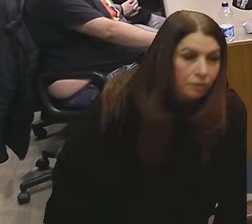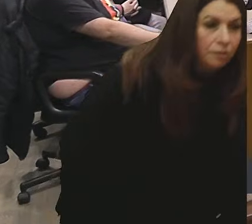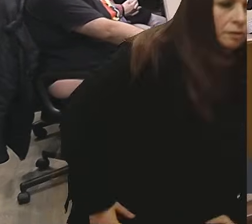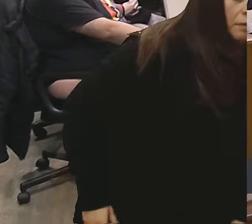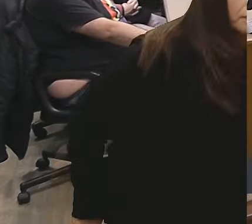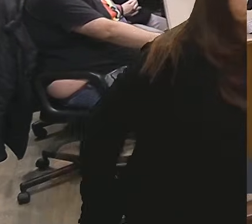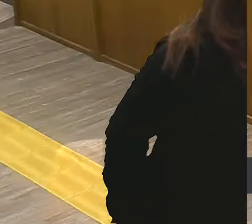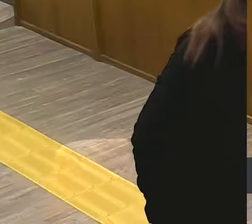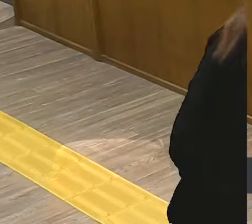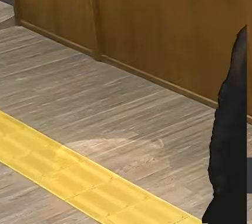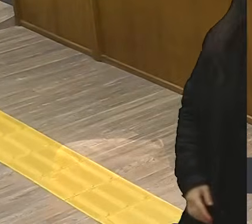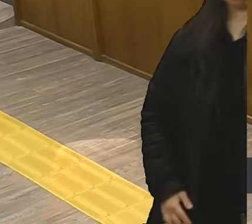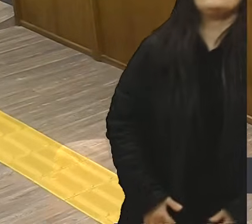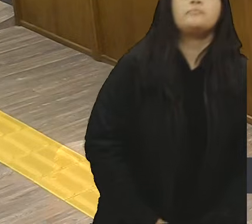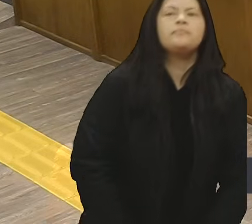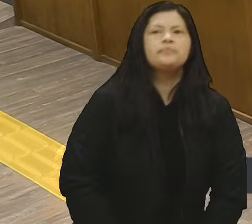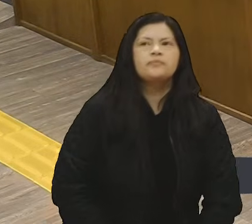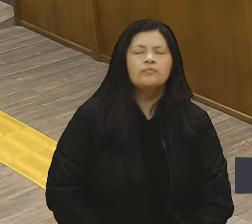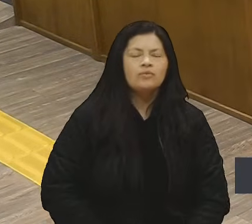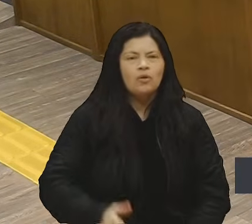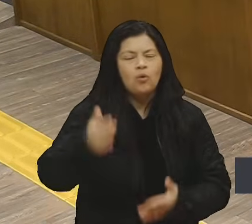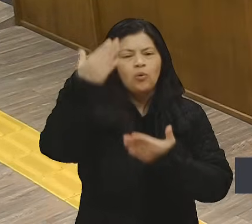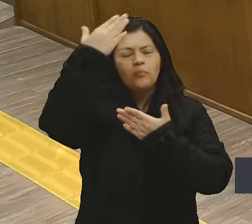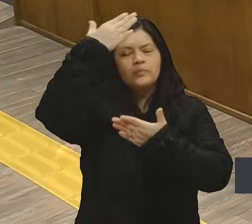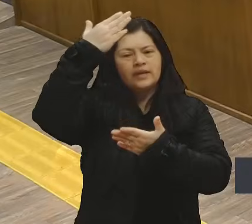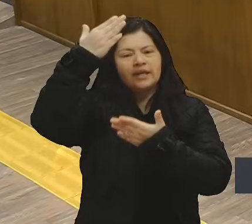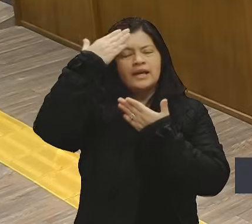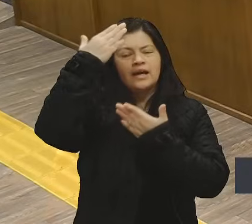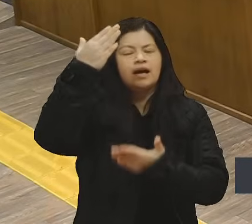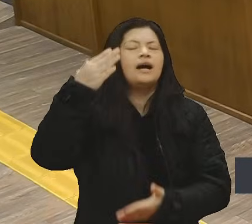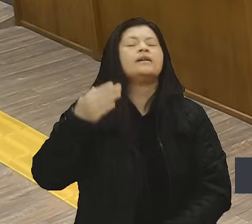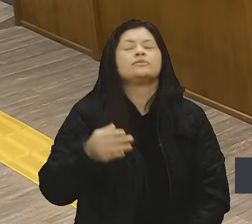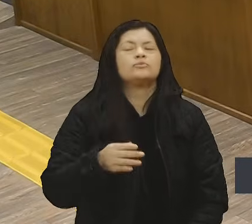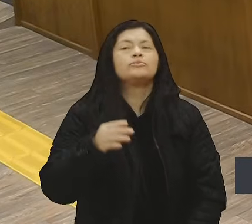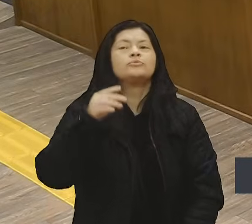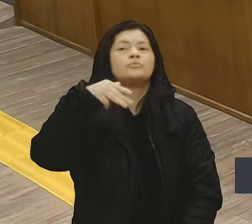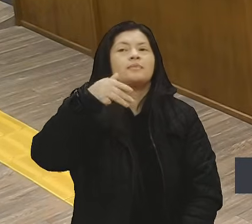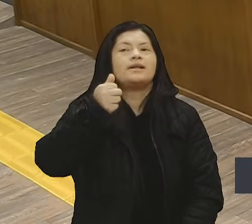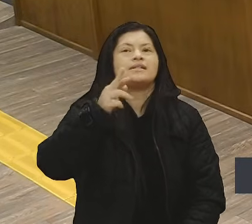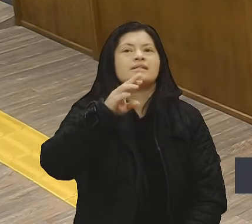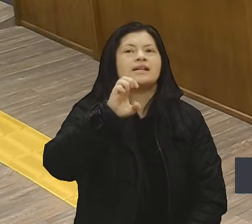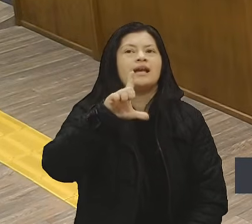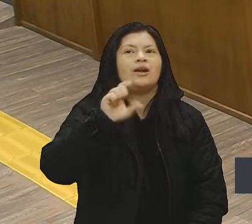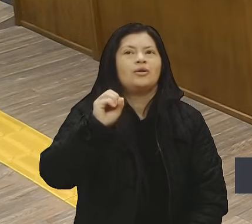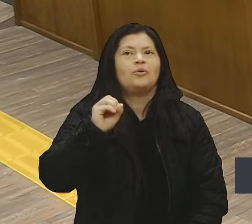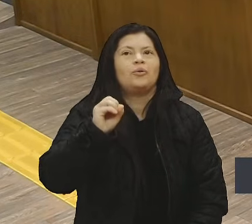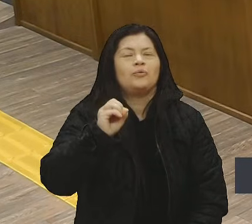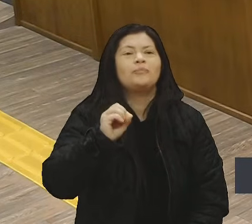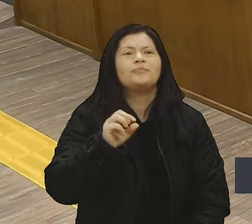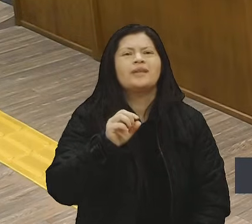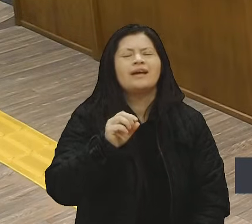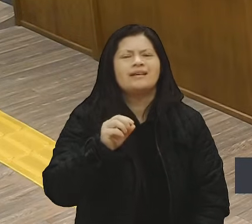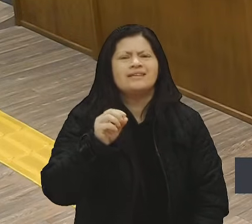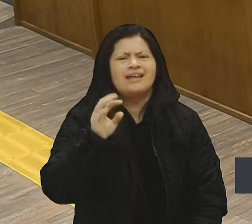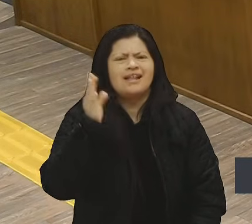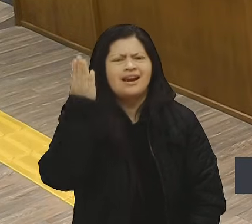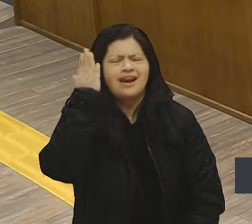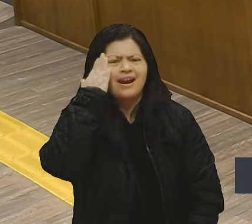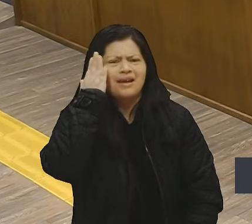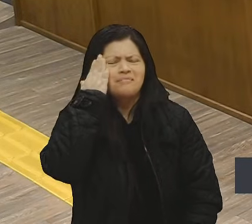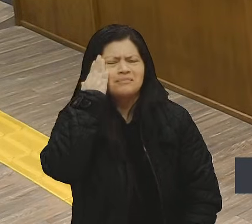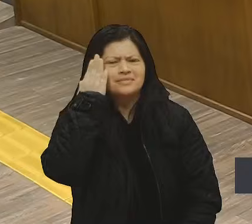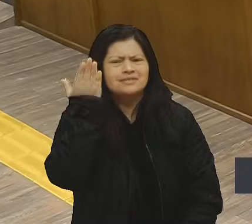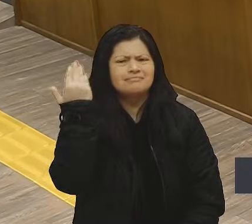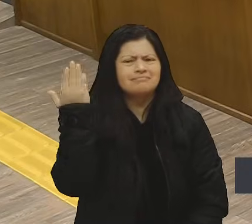Obrigado, doutor Marcelo, pela explanação. Lembro uma música dos Titãs, Homem Primata, Capitalismo Selvagem,